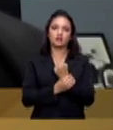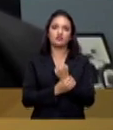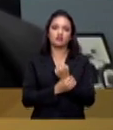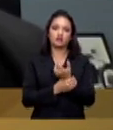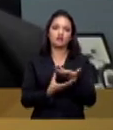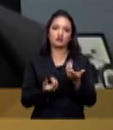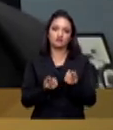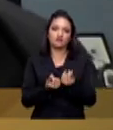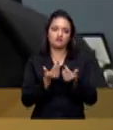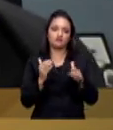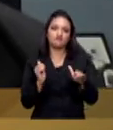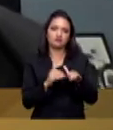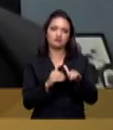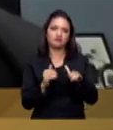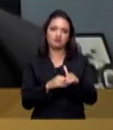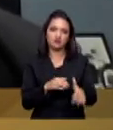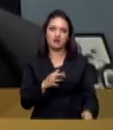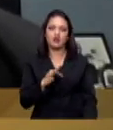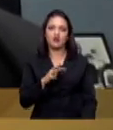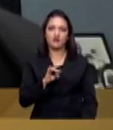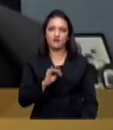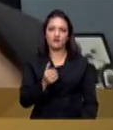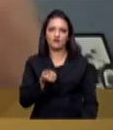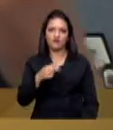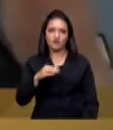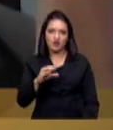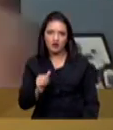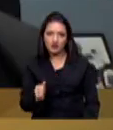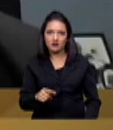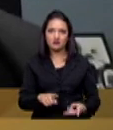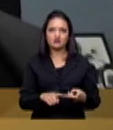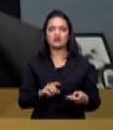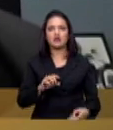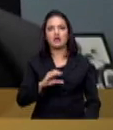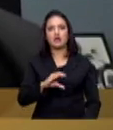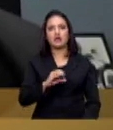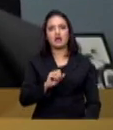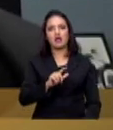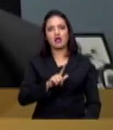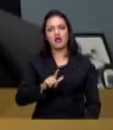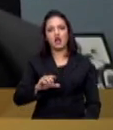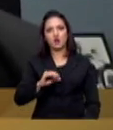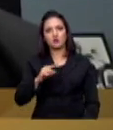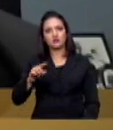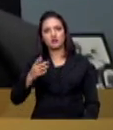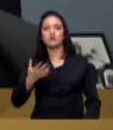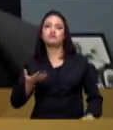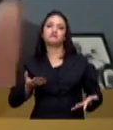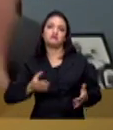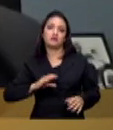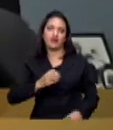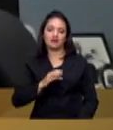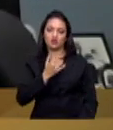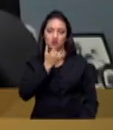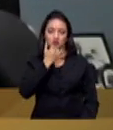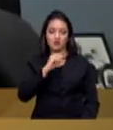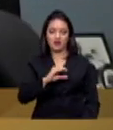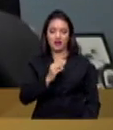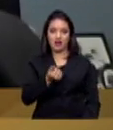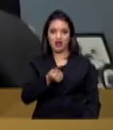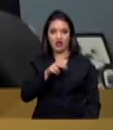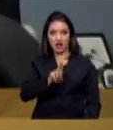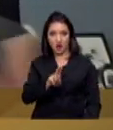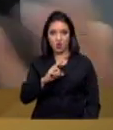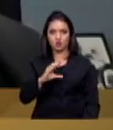caução. E que também me parece que devemos sempre refletir até mesmo sobre a